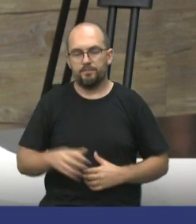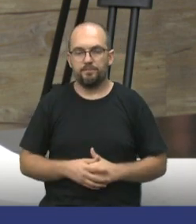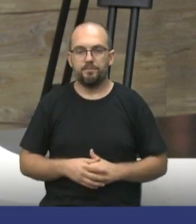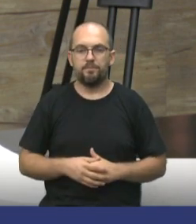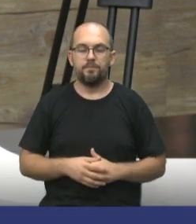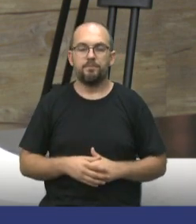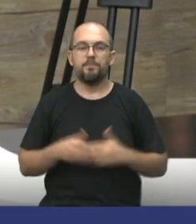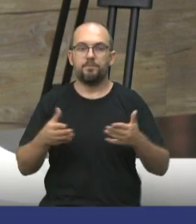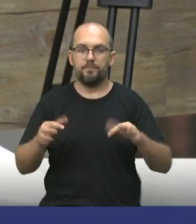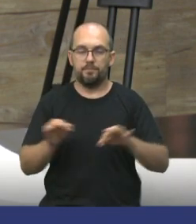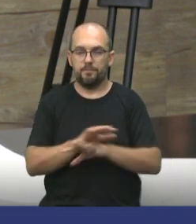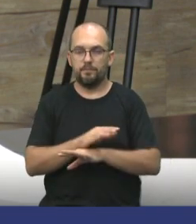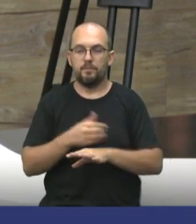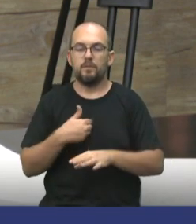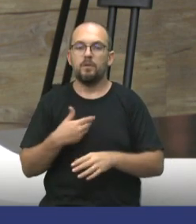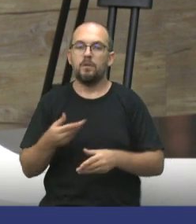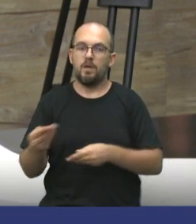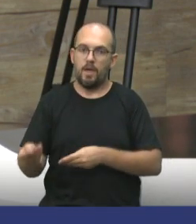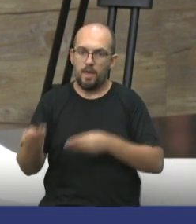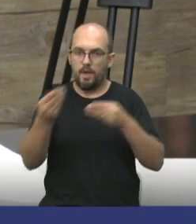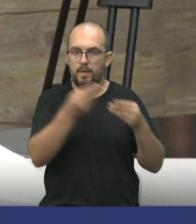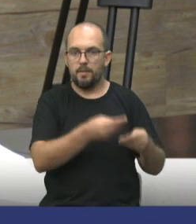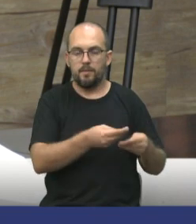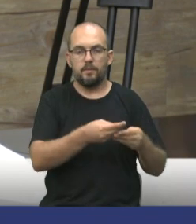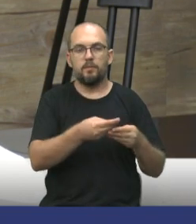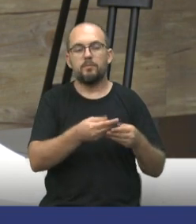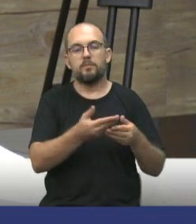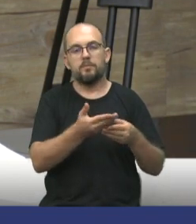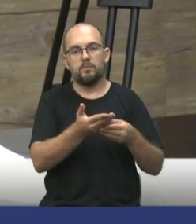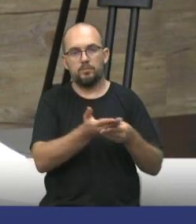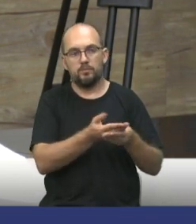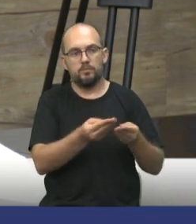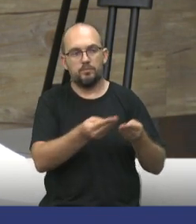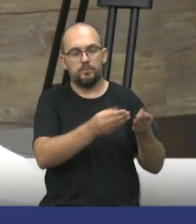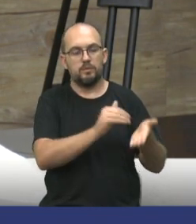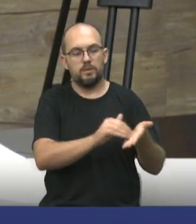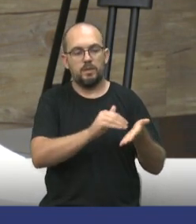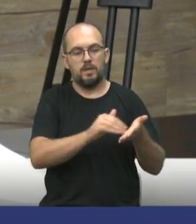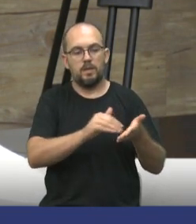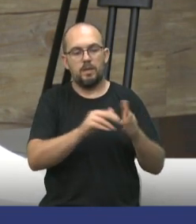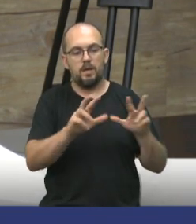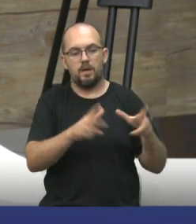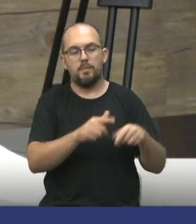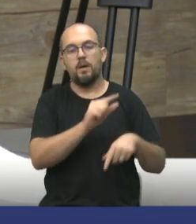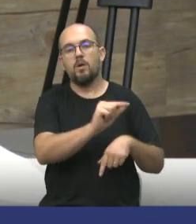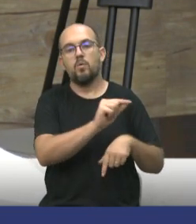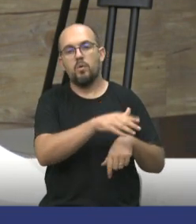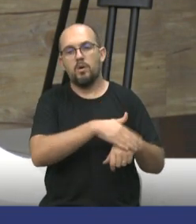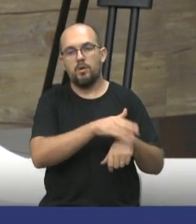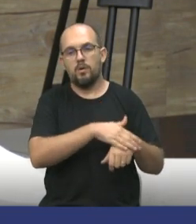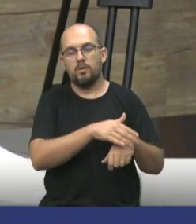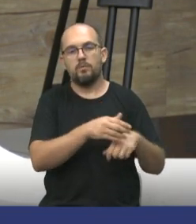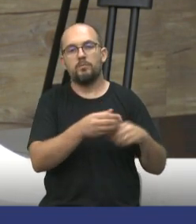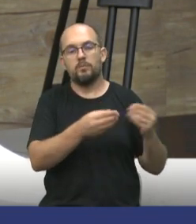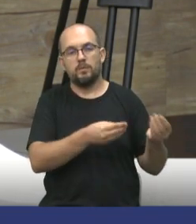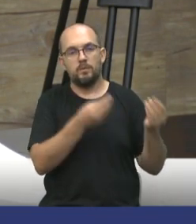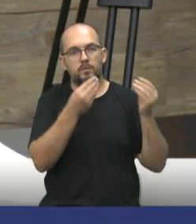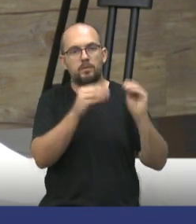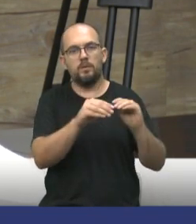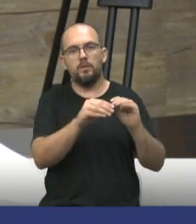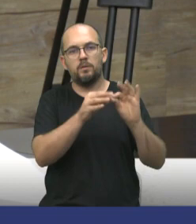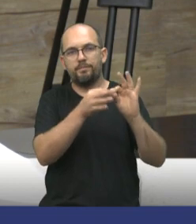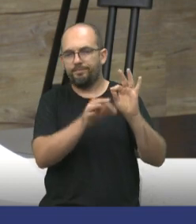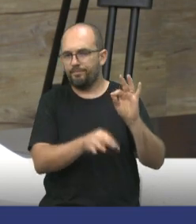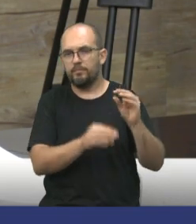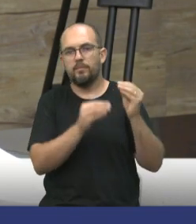exposto, encaminho o processo à Secretaria da Casa para que seja disponibilizado o projeto na íntegra para